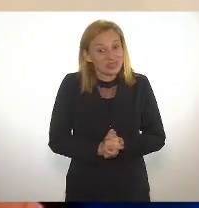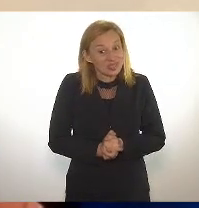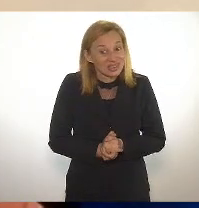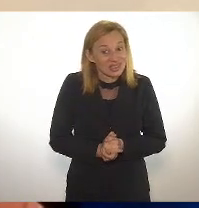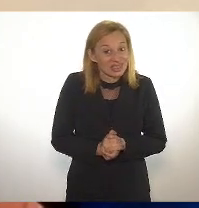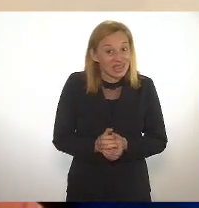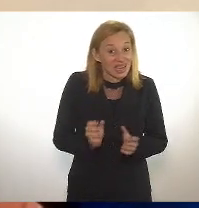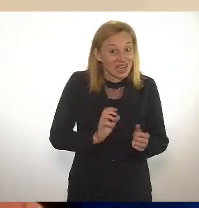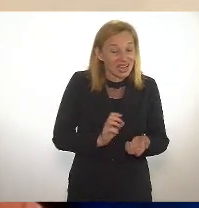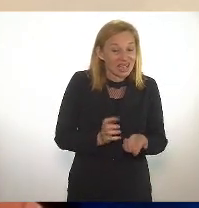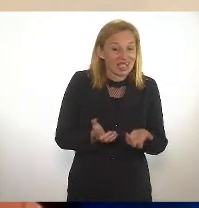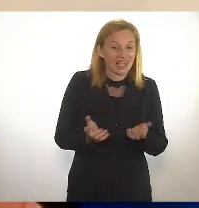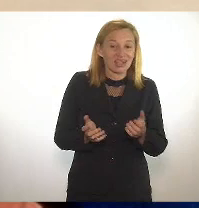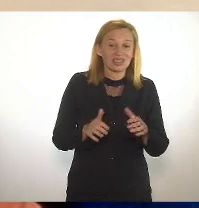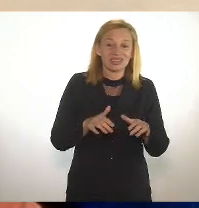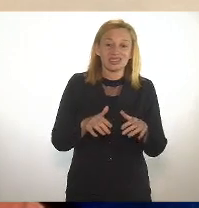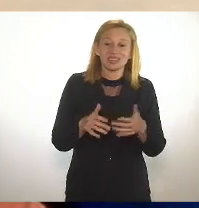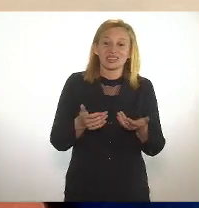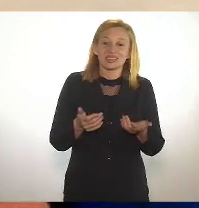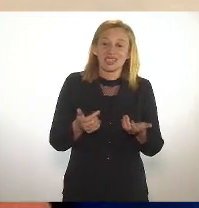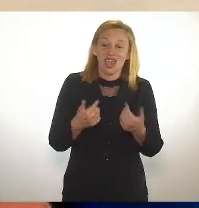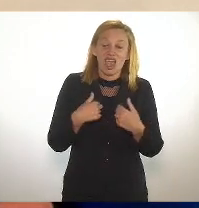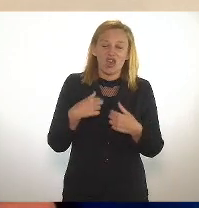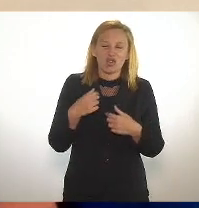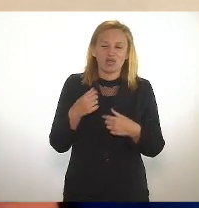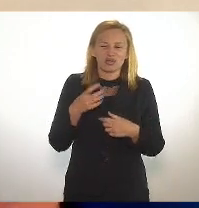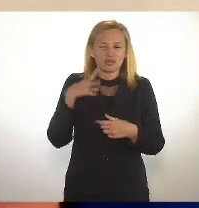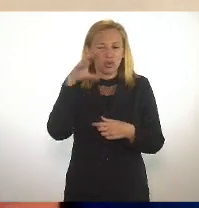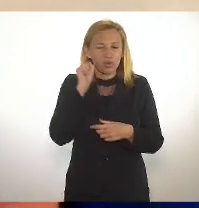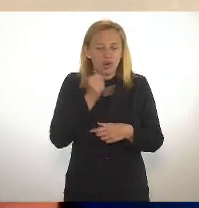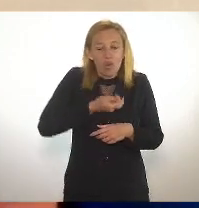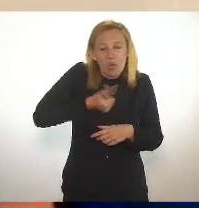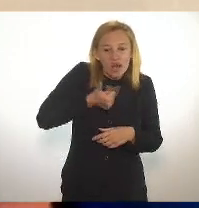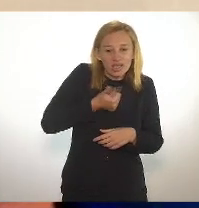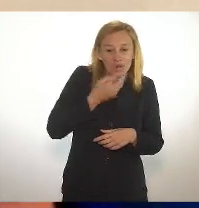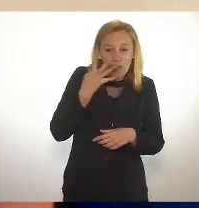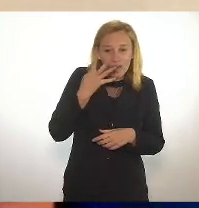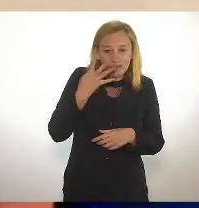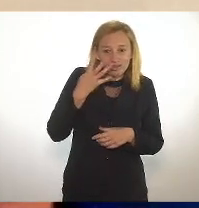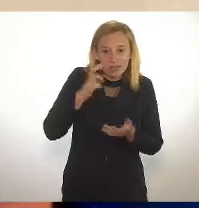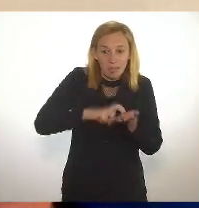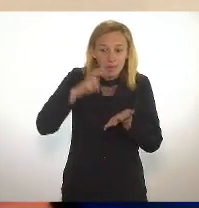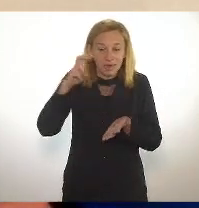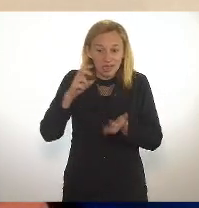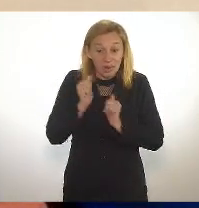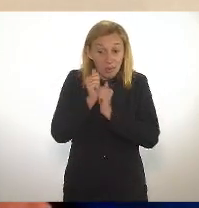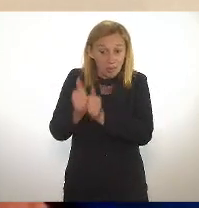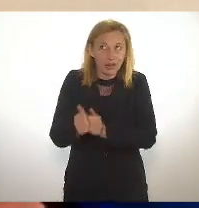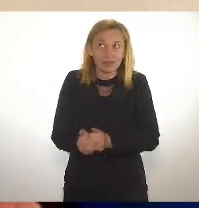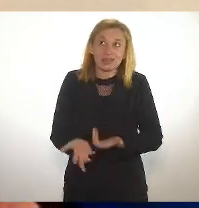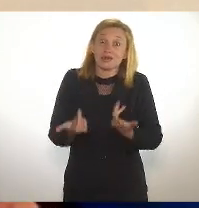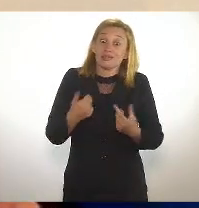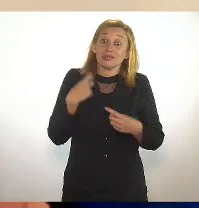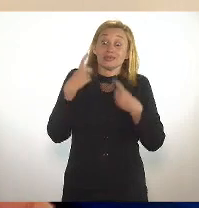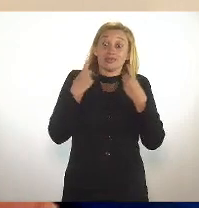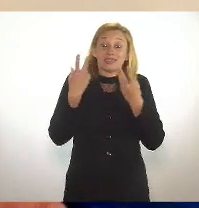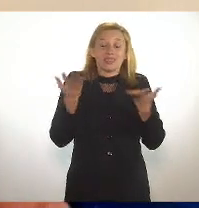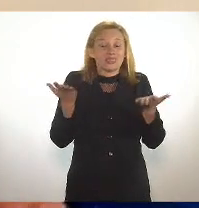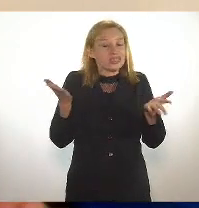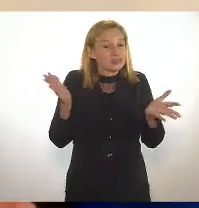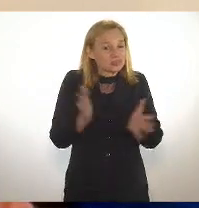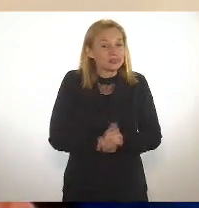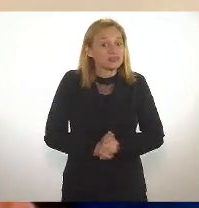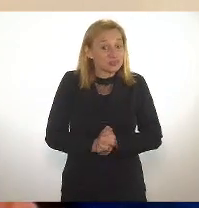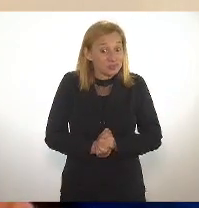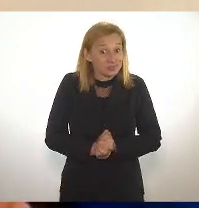agitada pessoalmente, fui dormir quase 4 da manhã acompanhando, fui dormir muito tenso e